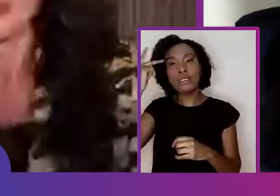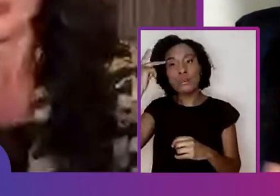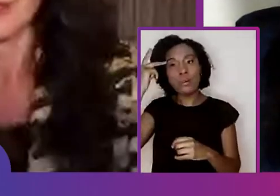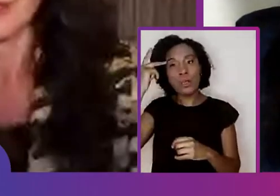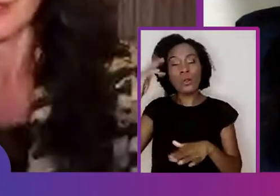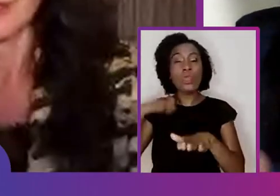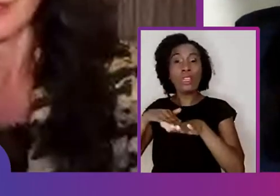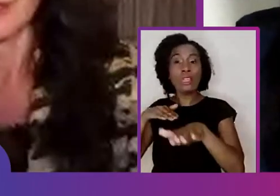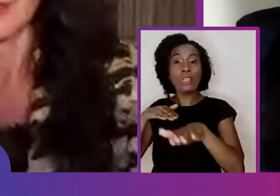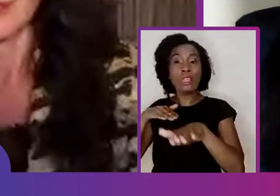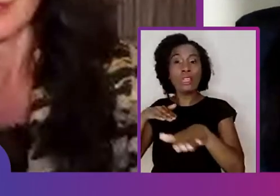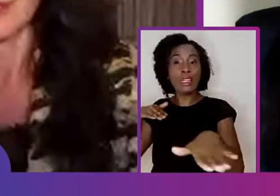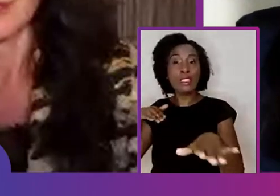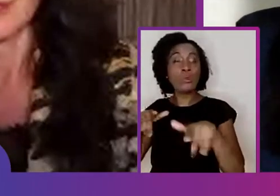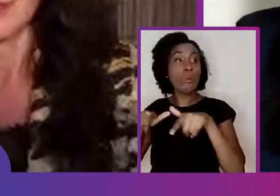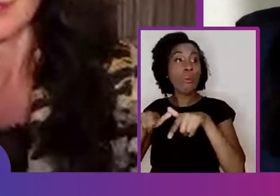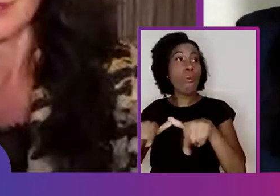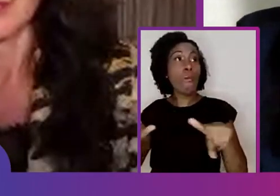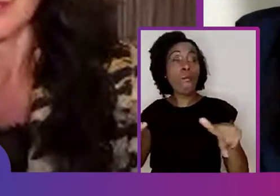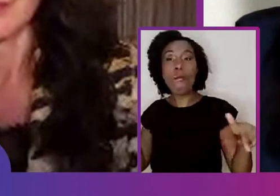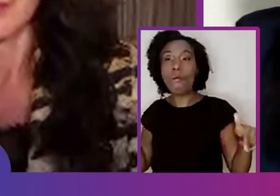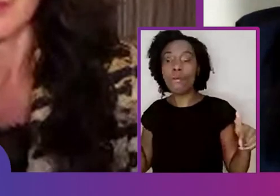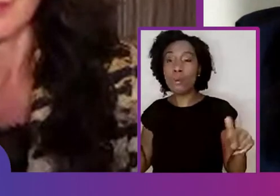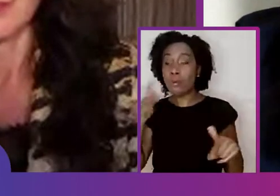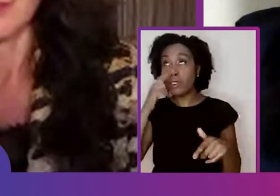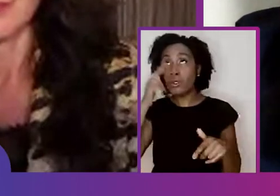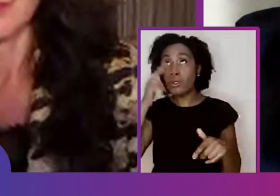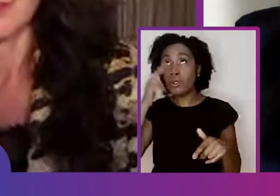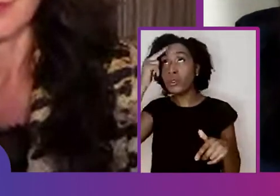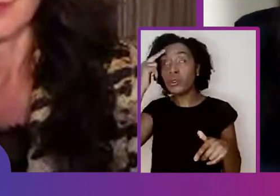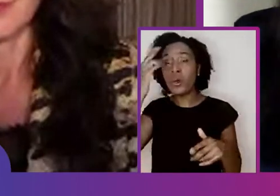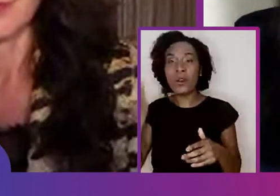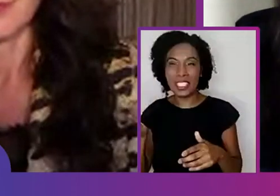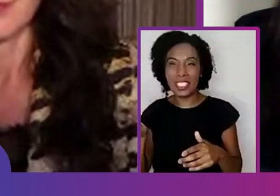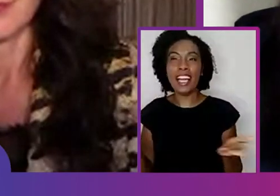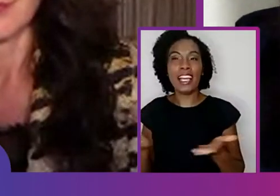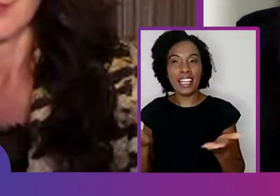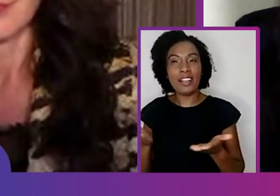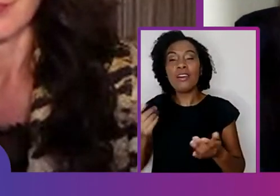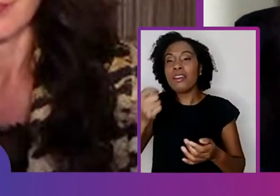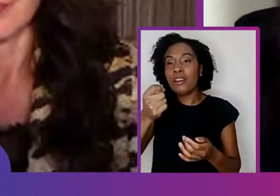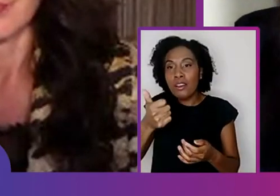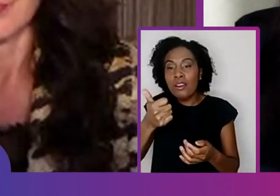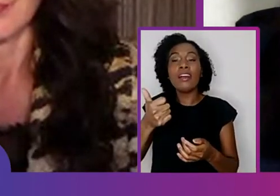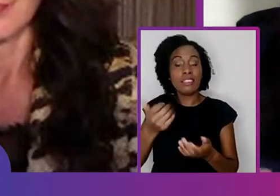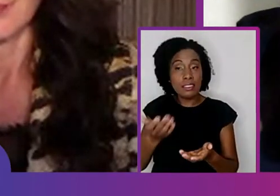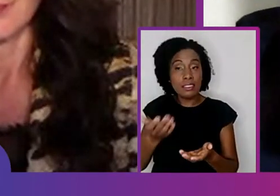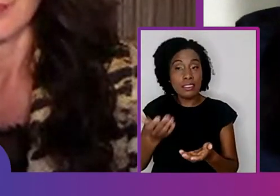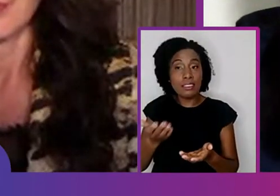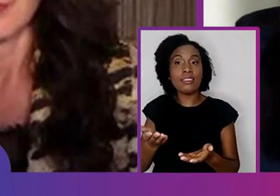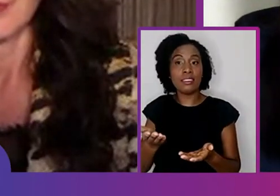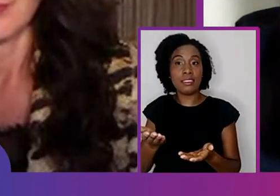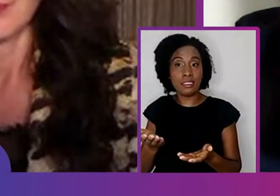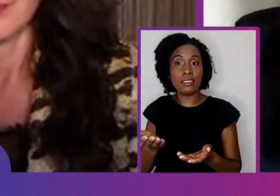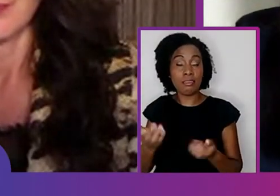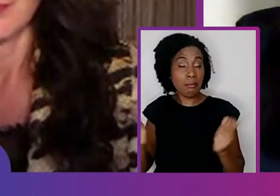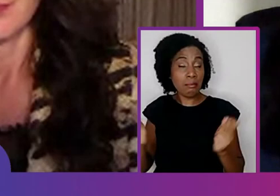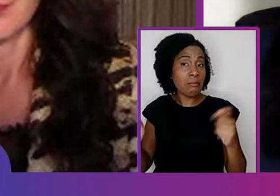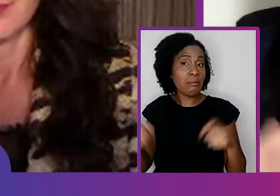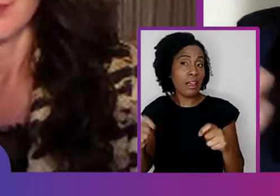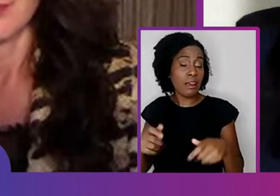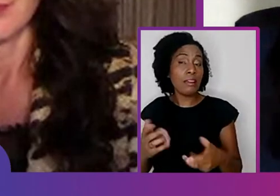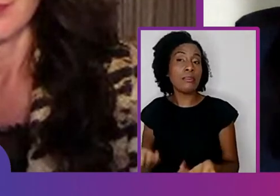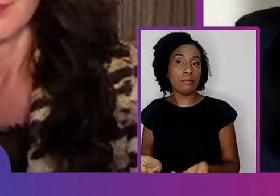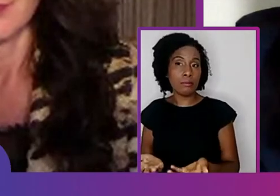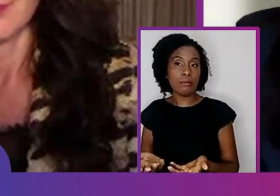é quase que uma utopia. E nós estamos muito próximos de entender que essa utopia é viável, porque já estão voltando boa